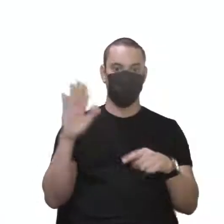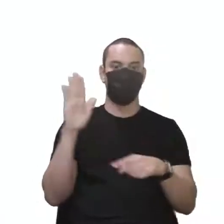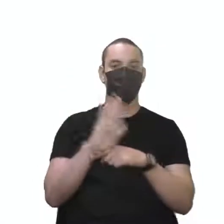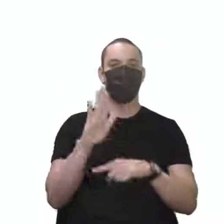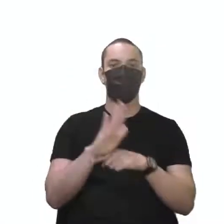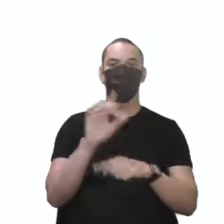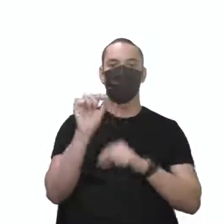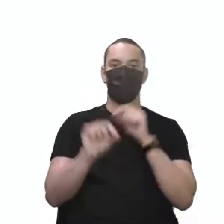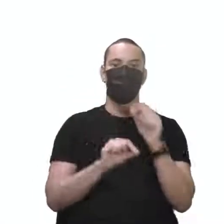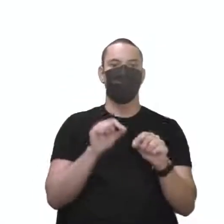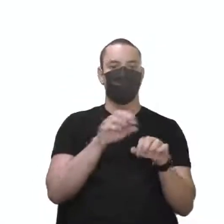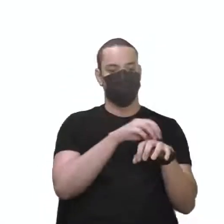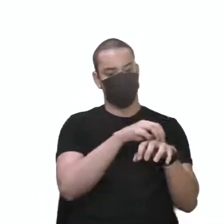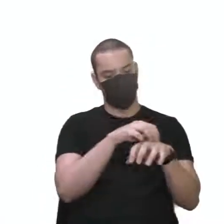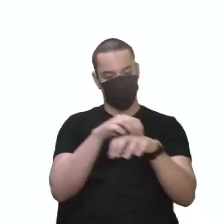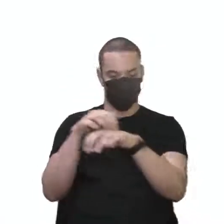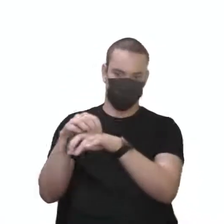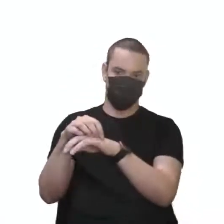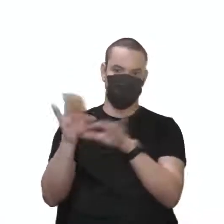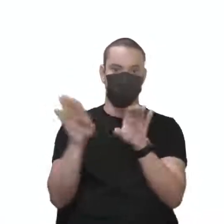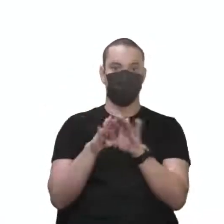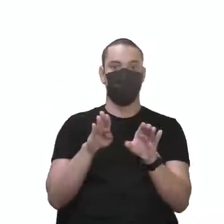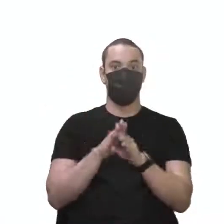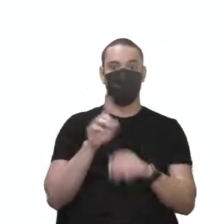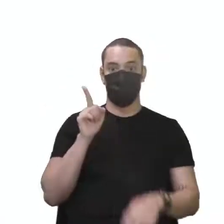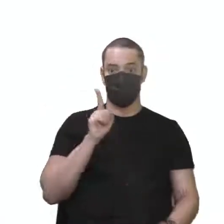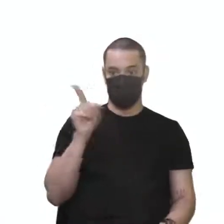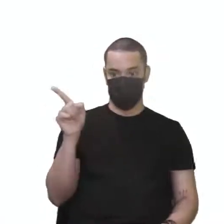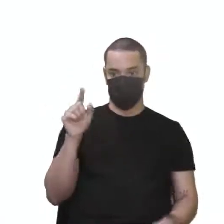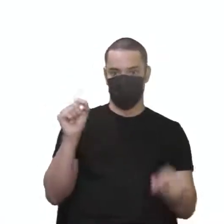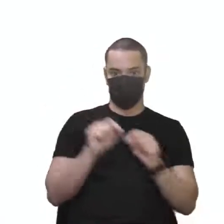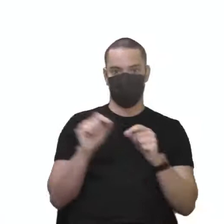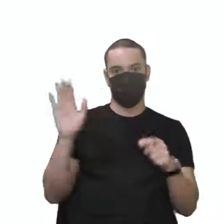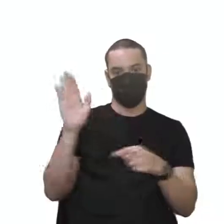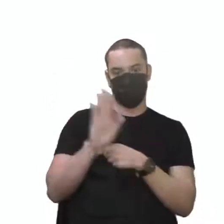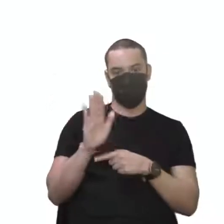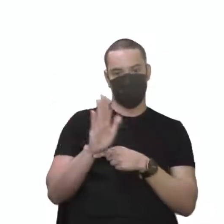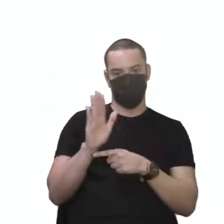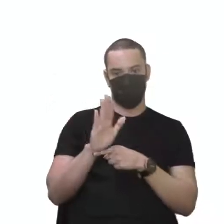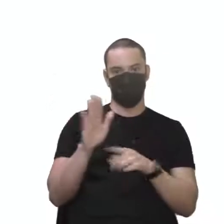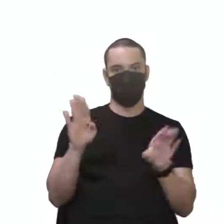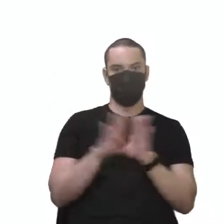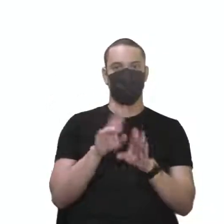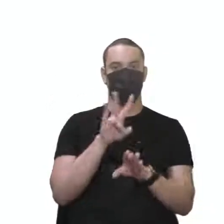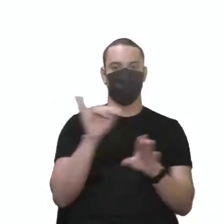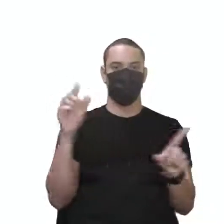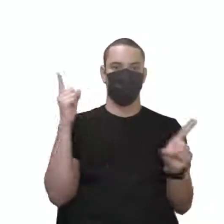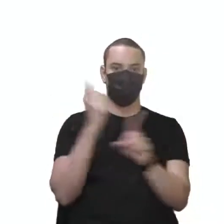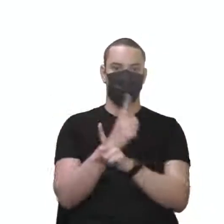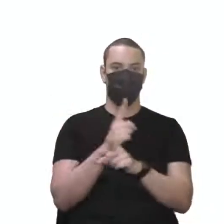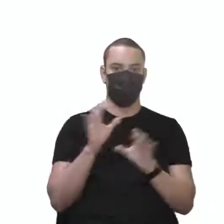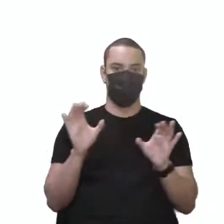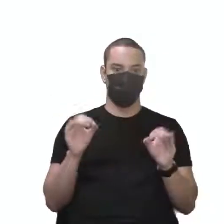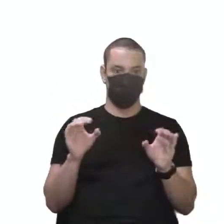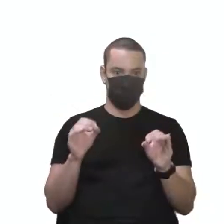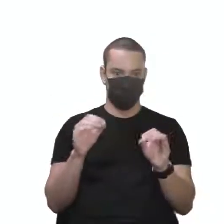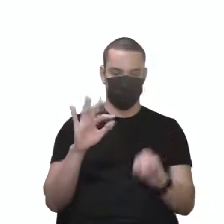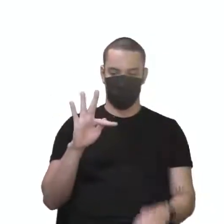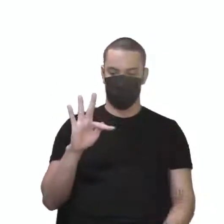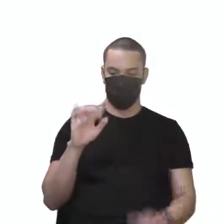aí no processo de locomoção e nesse caso aqui da reprodução também vai auxiliar. Elas vão encontrar uma bactéria